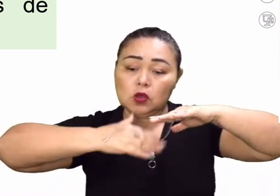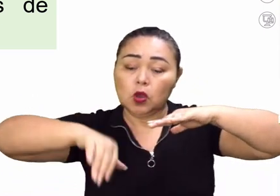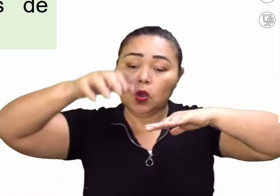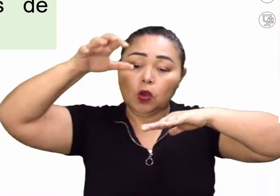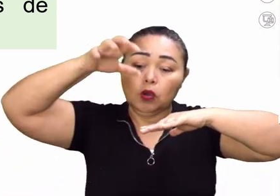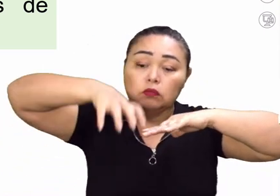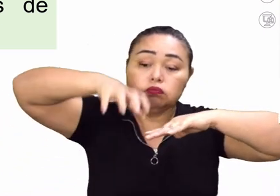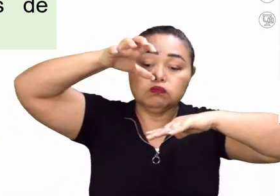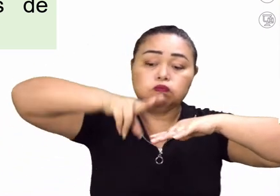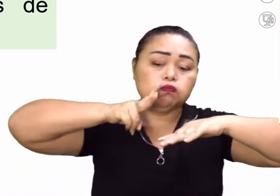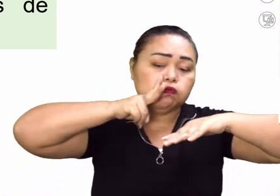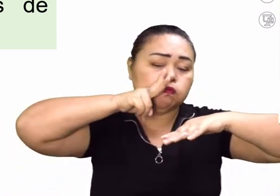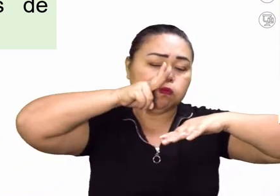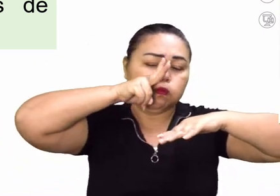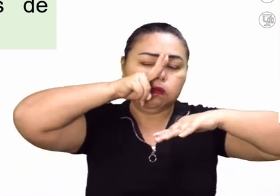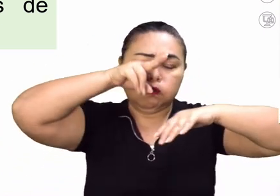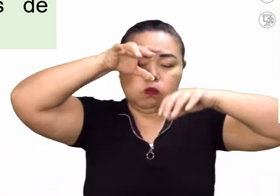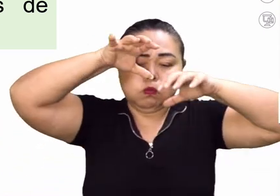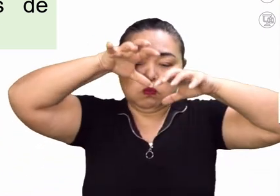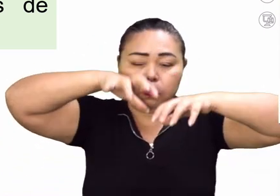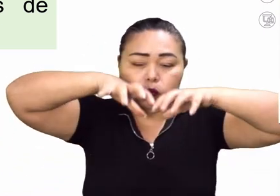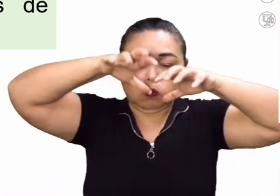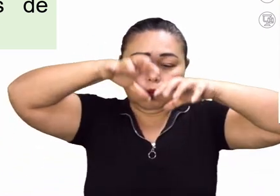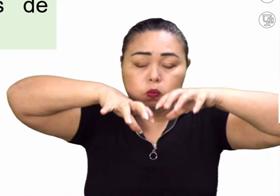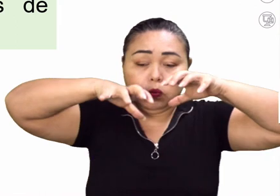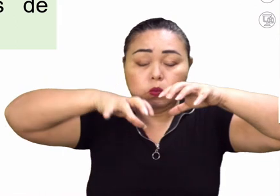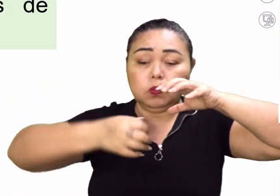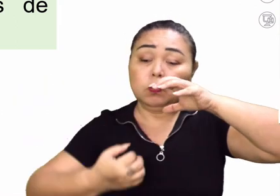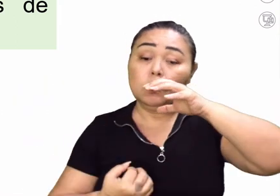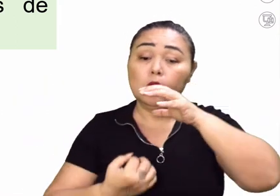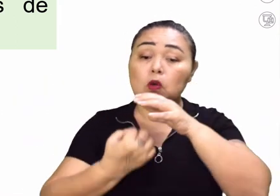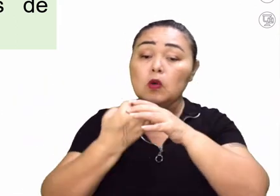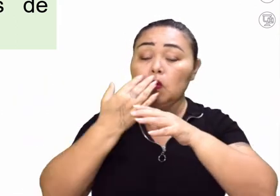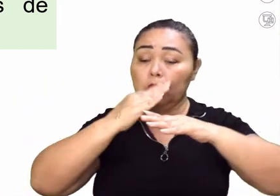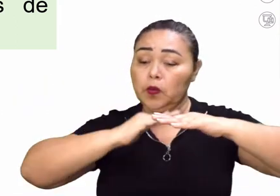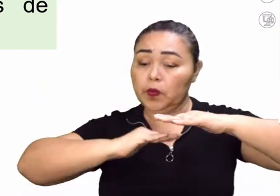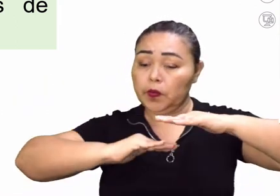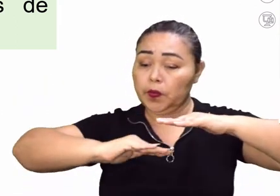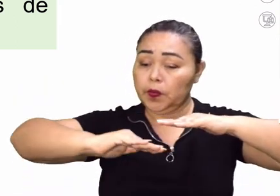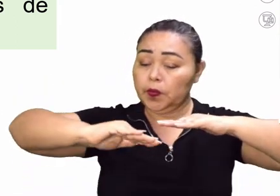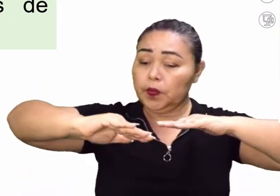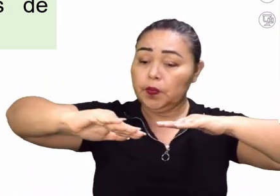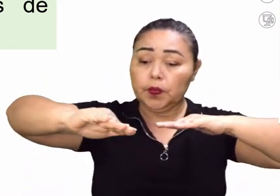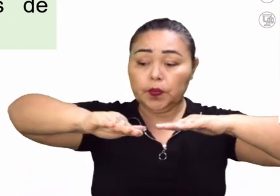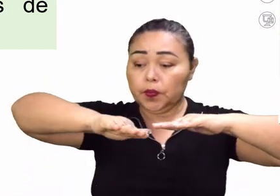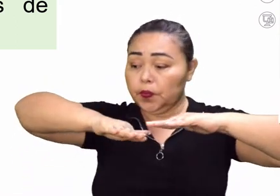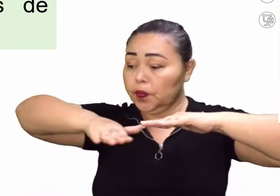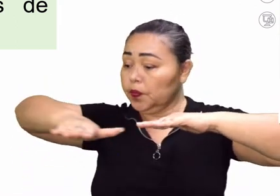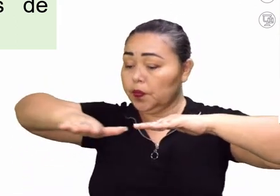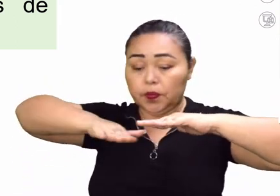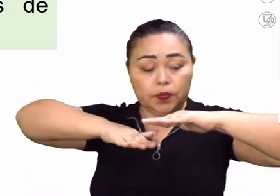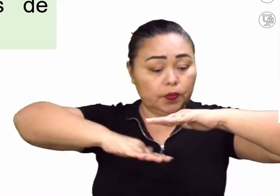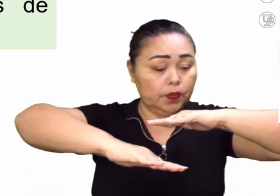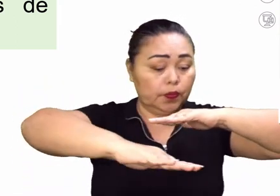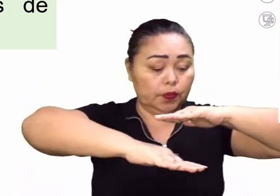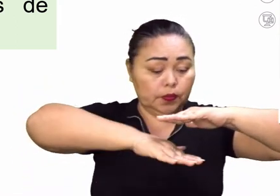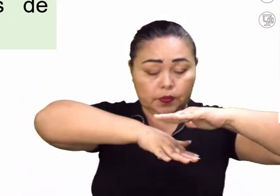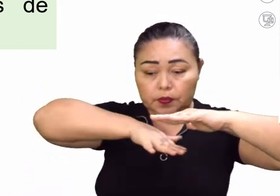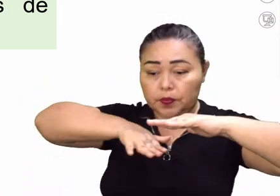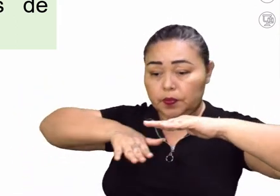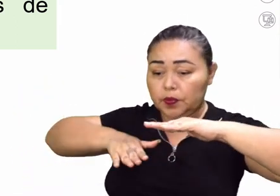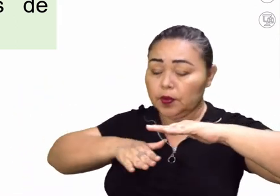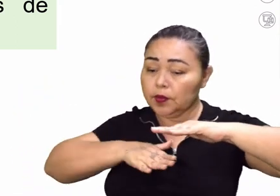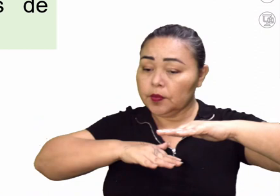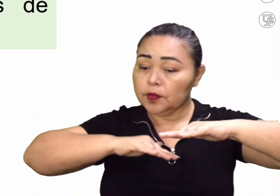de chuvas muito fortes que Dão origem a elas ou seja a água não tem problema ela vai sendo levada